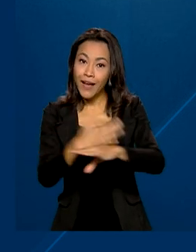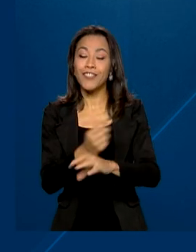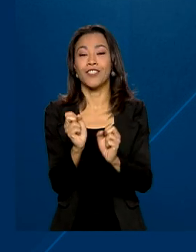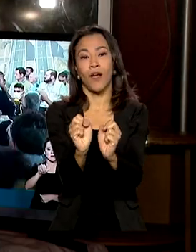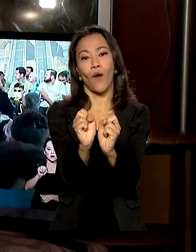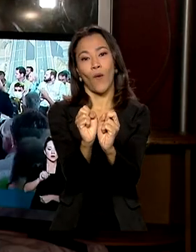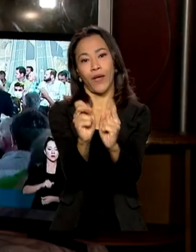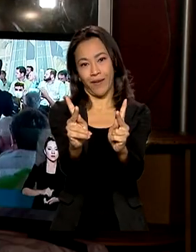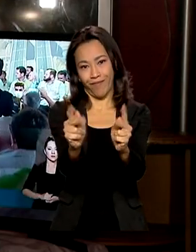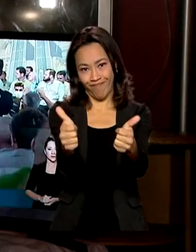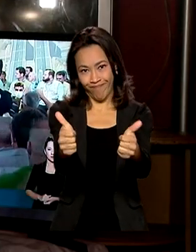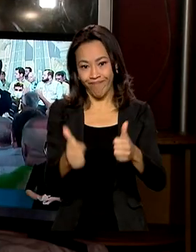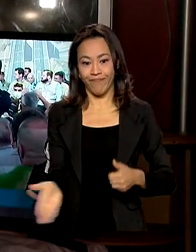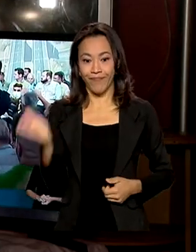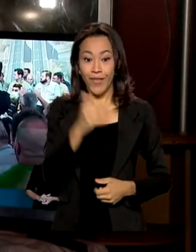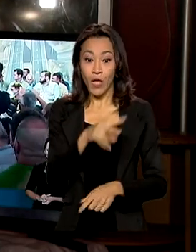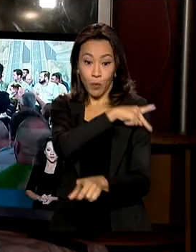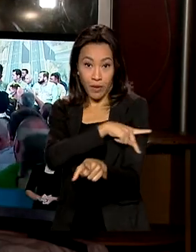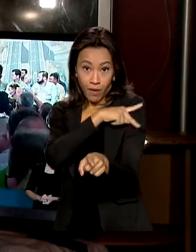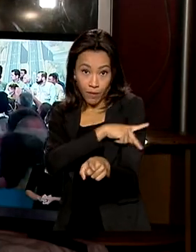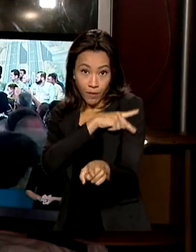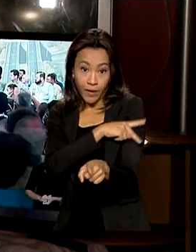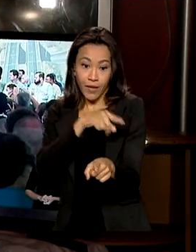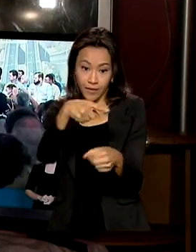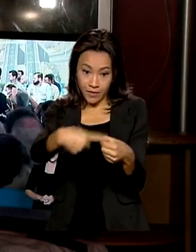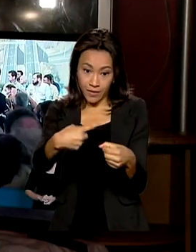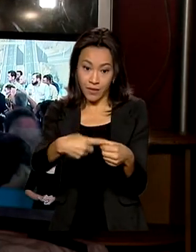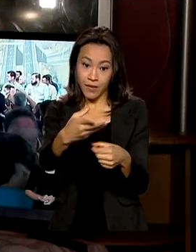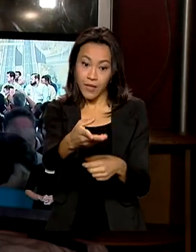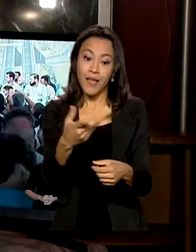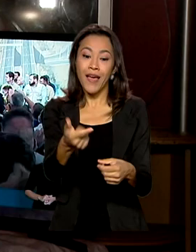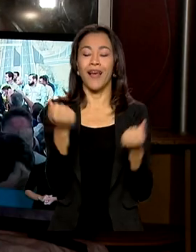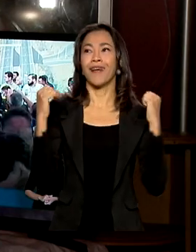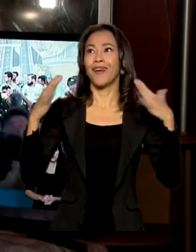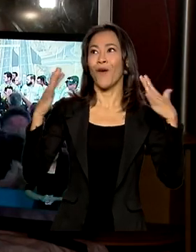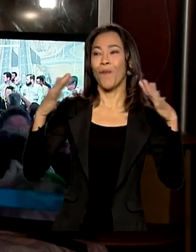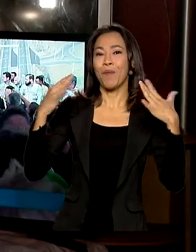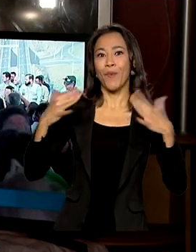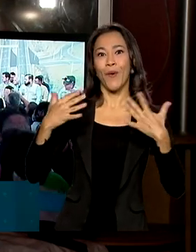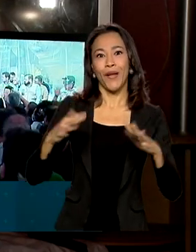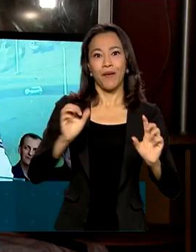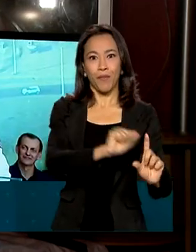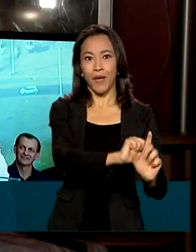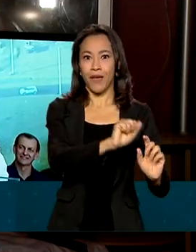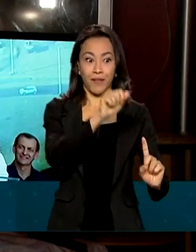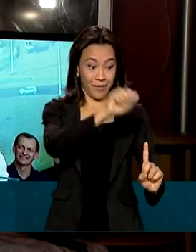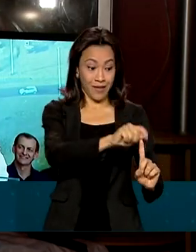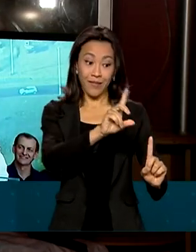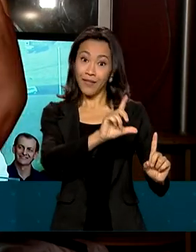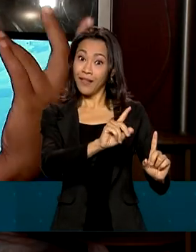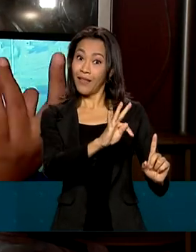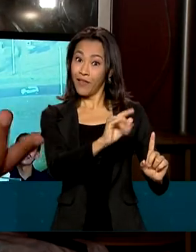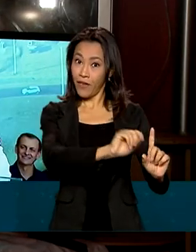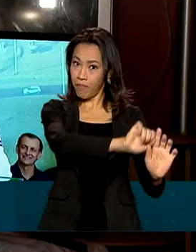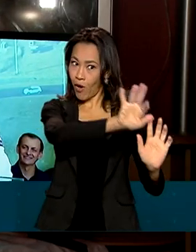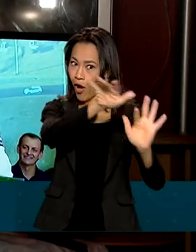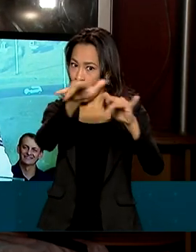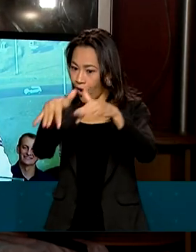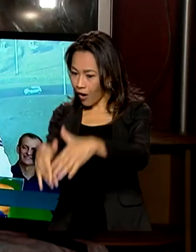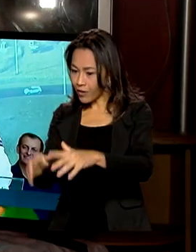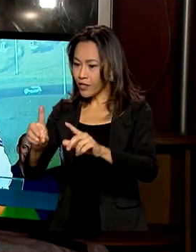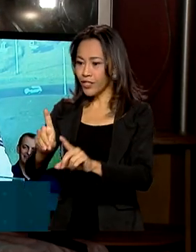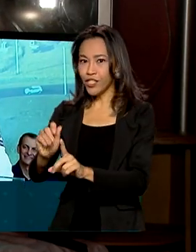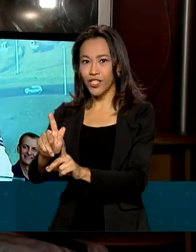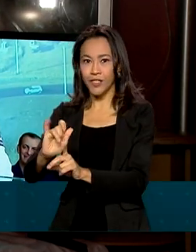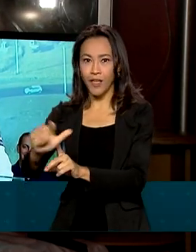ativado. Porto, no Piauí, é uma delas. Fran Selene comemora a chegada do sinal digital em sua casa. Com mais opções